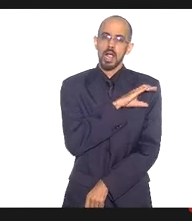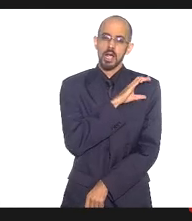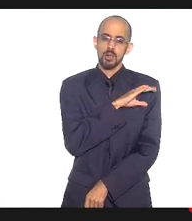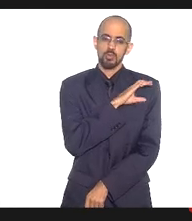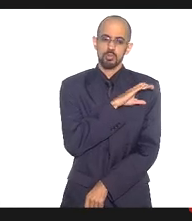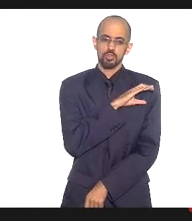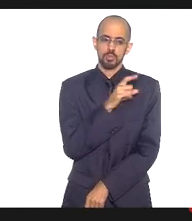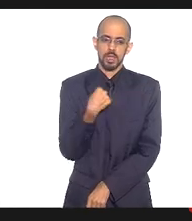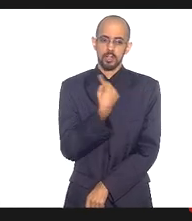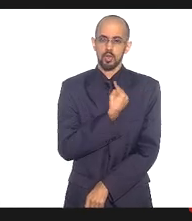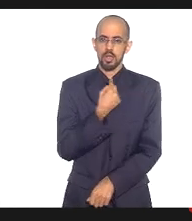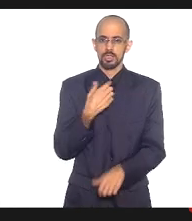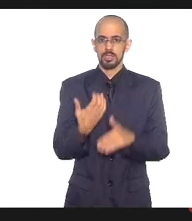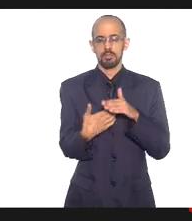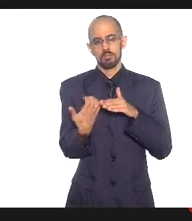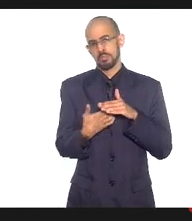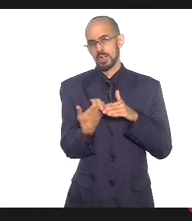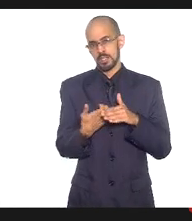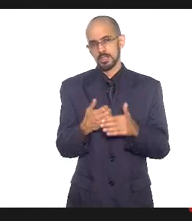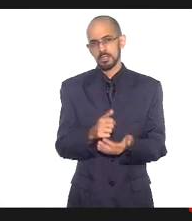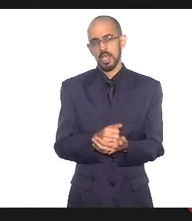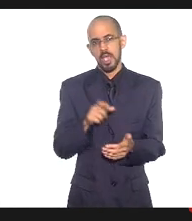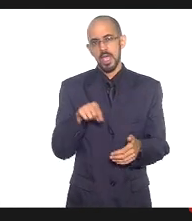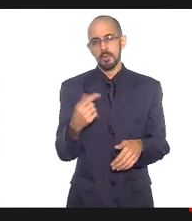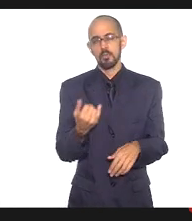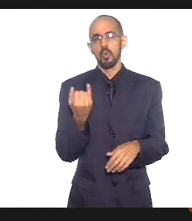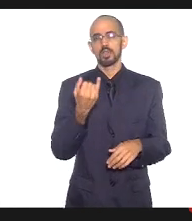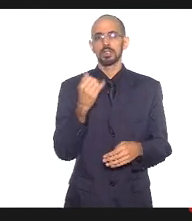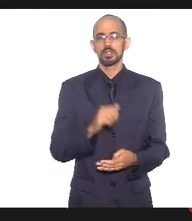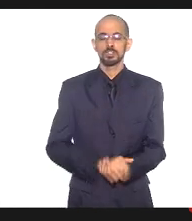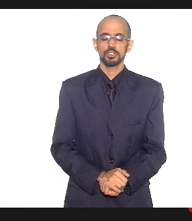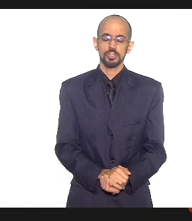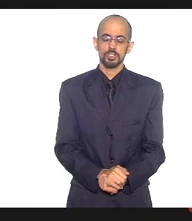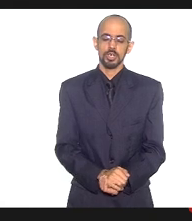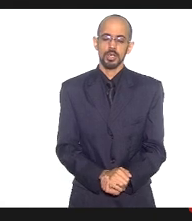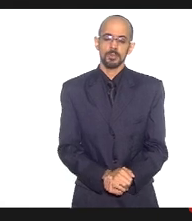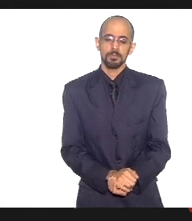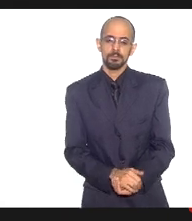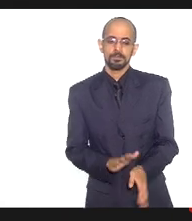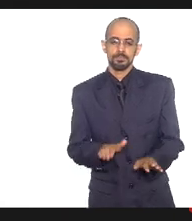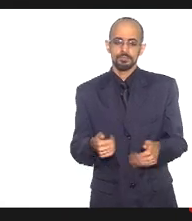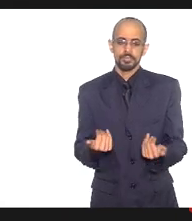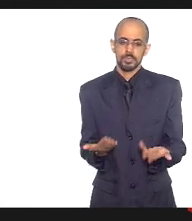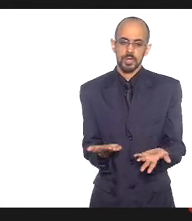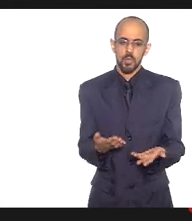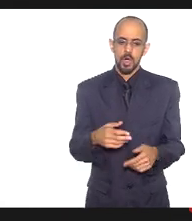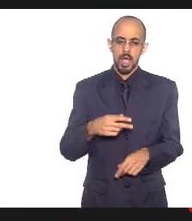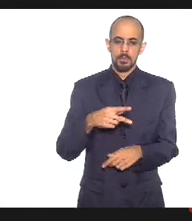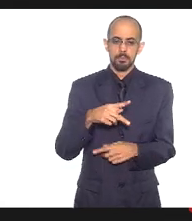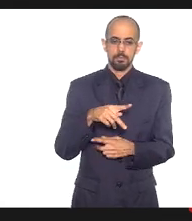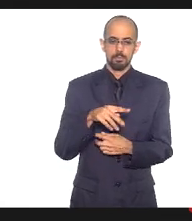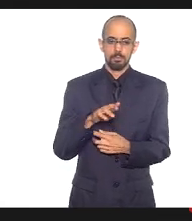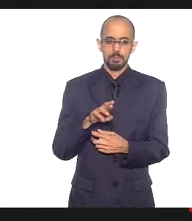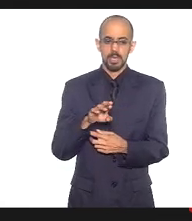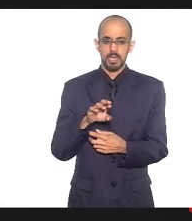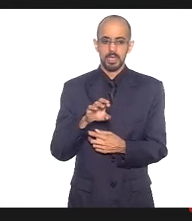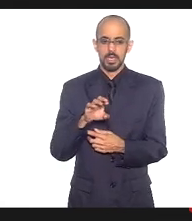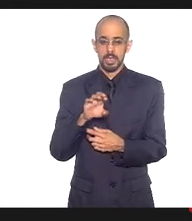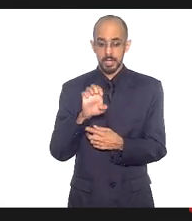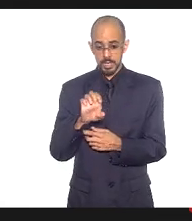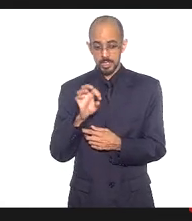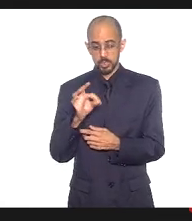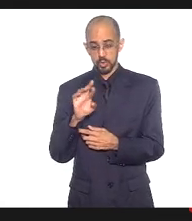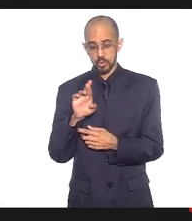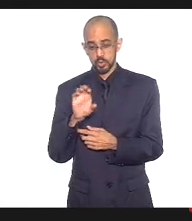Brasil. Então, como vocês vão poder notar, a Petrogal Brasil, aí, desde a sua